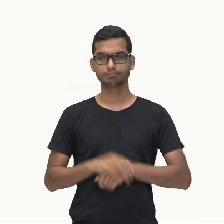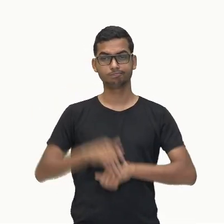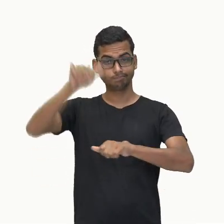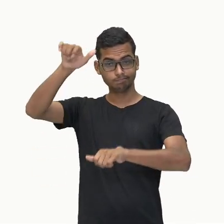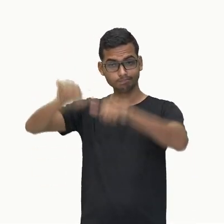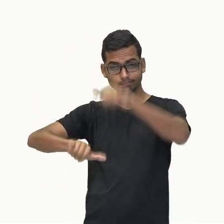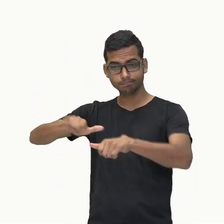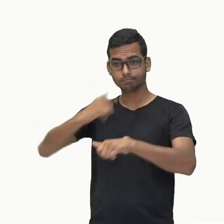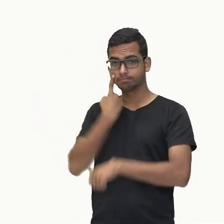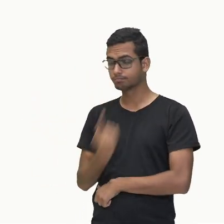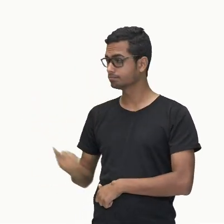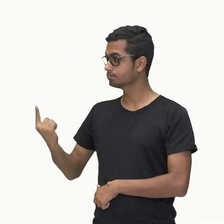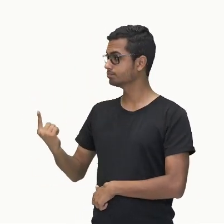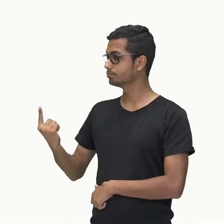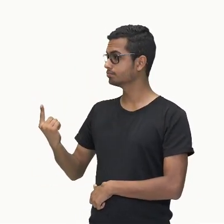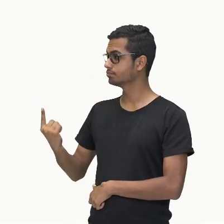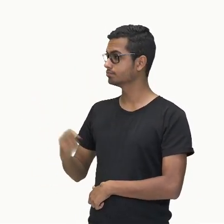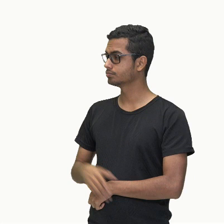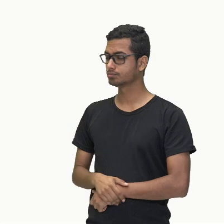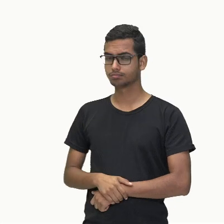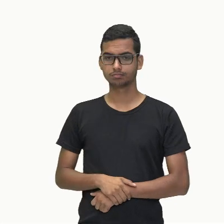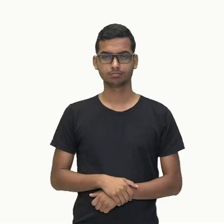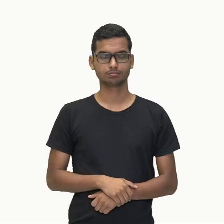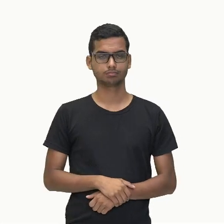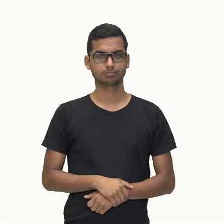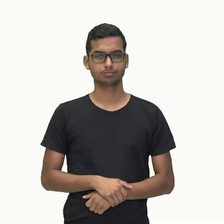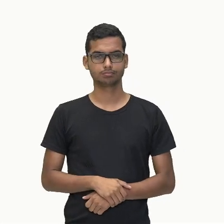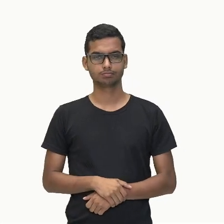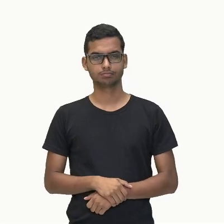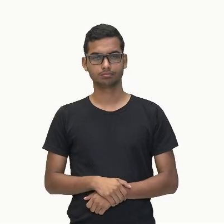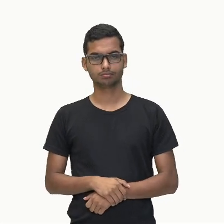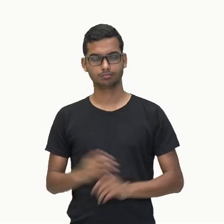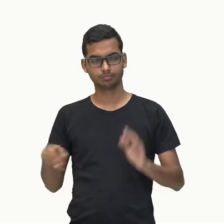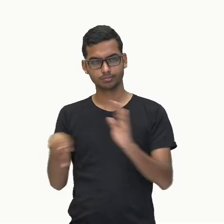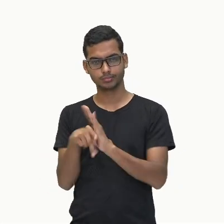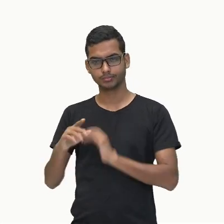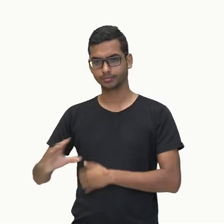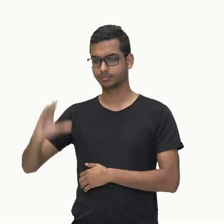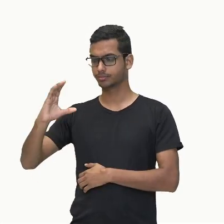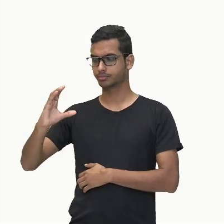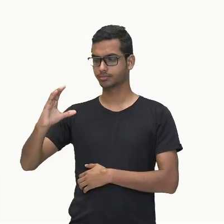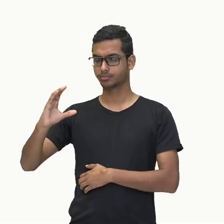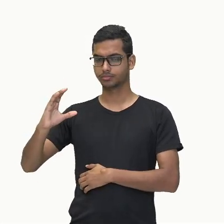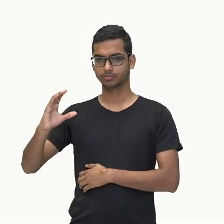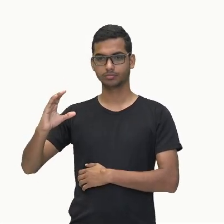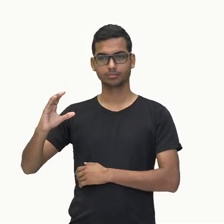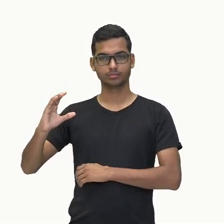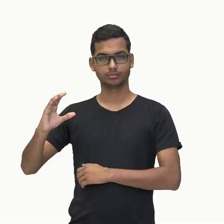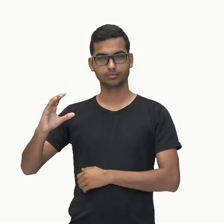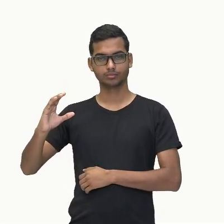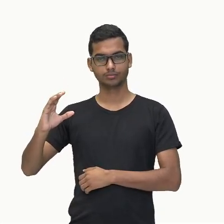essa relação, nós temos aqui no conjunto A os valores de x